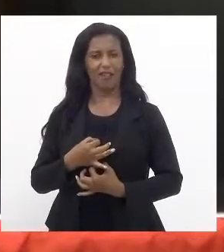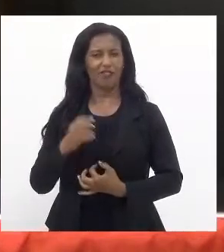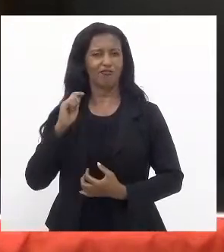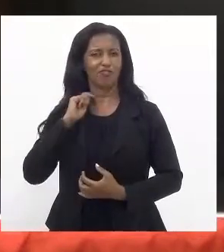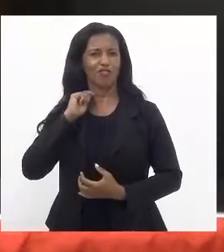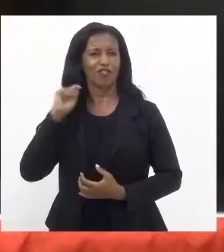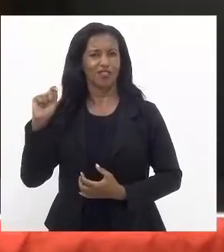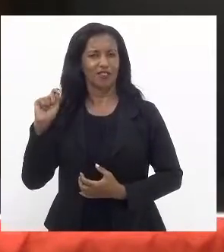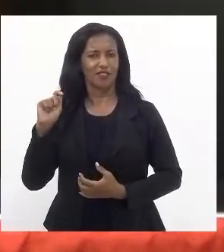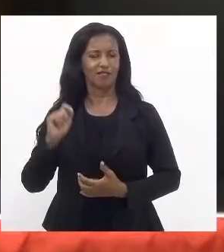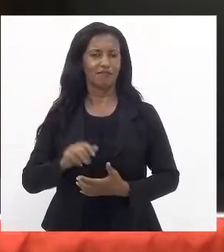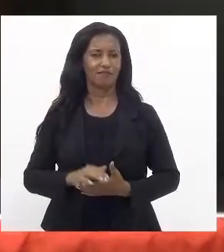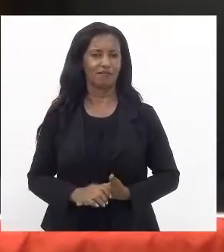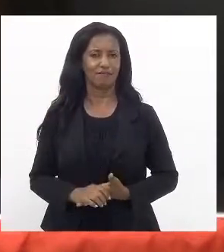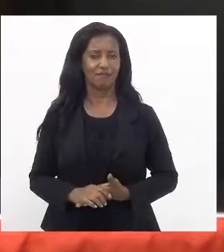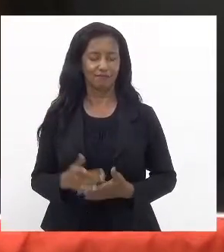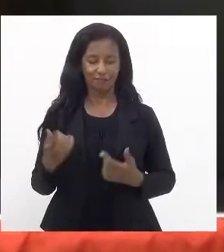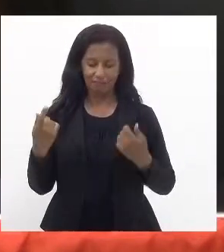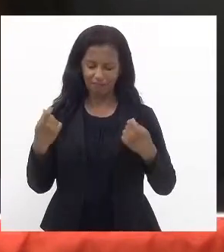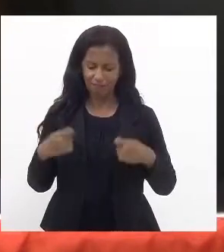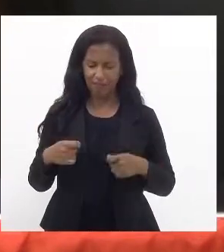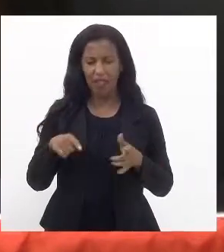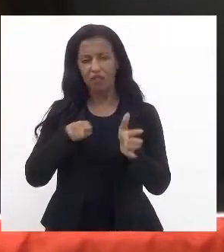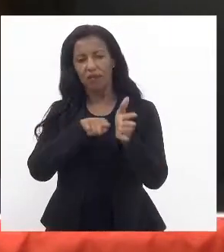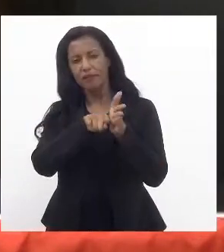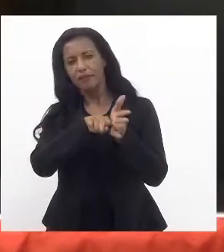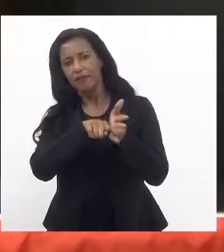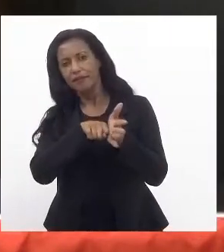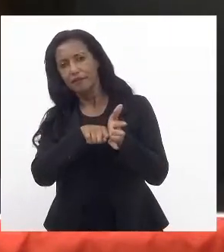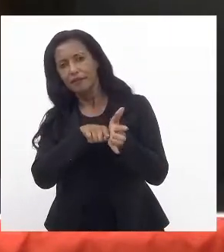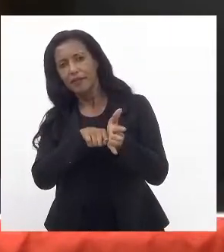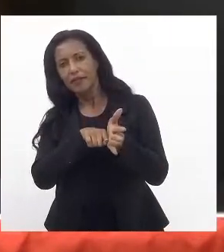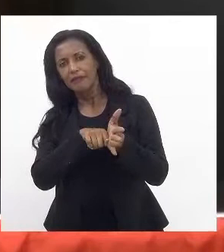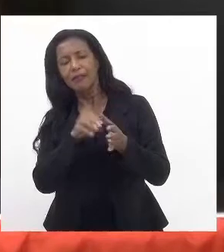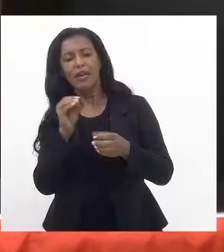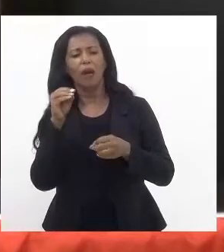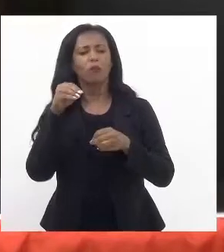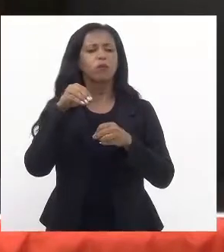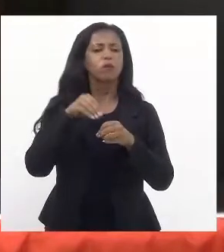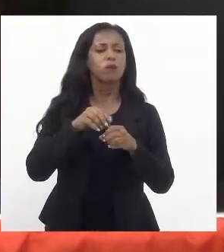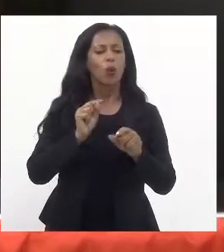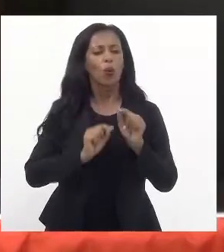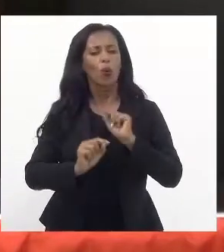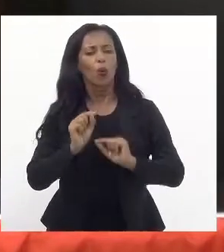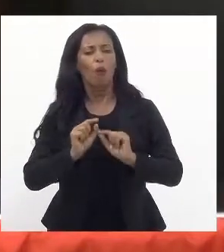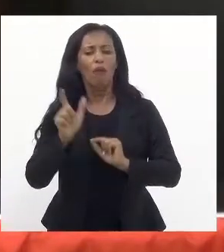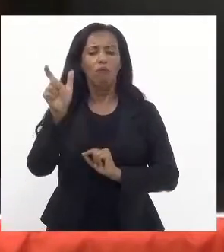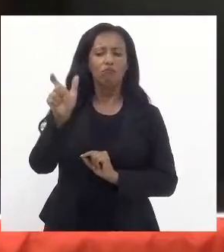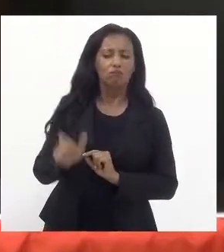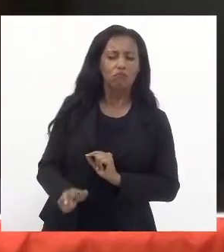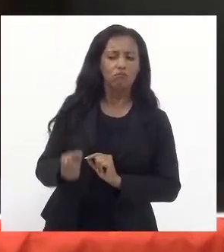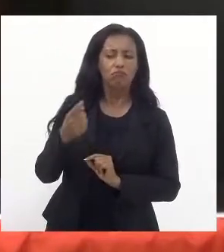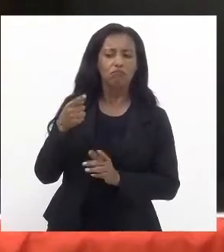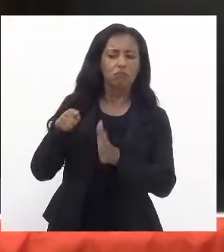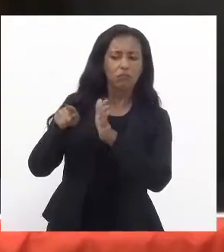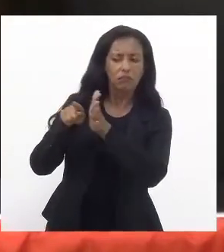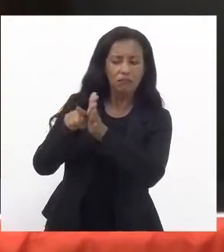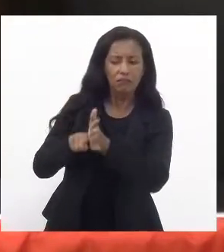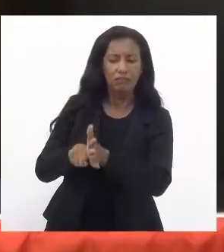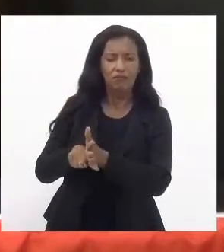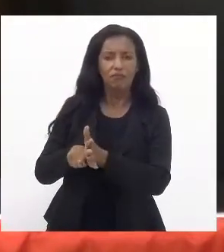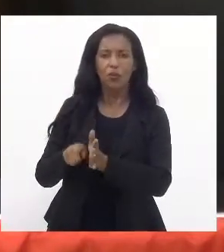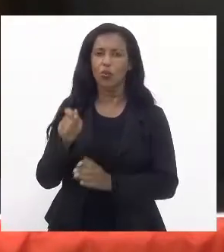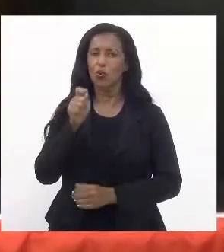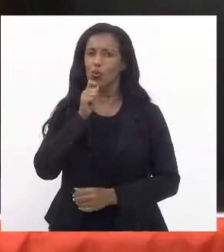Tiradentes tem que verificar a densidade daquele que é homenageado, e não